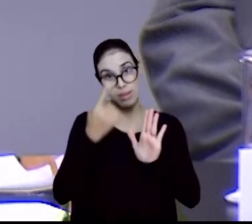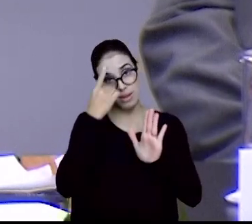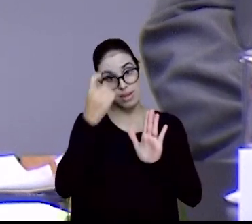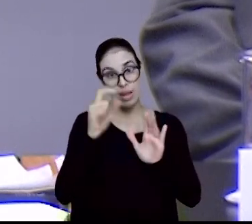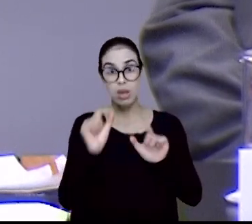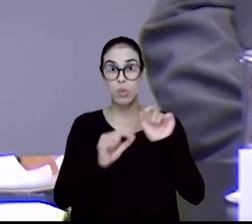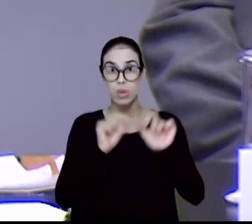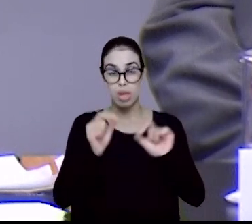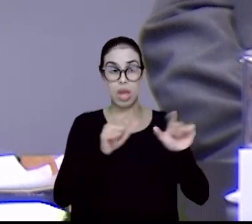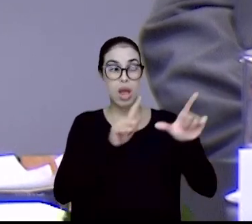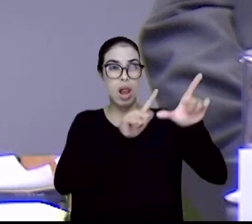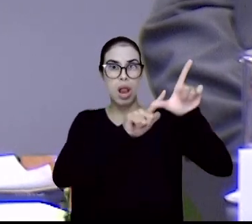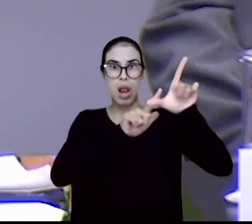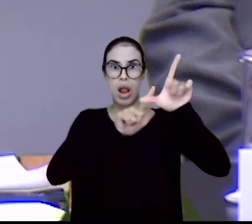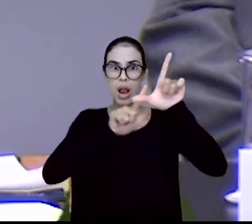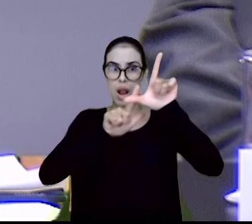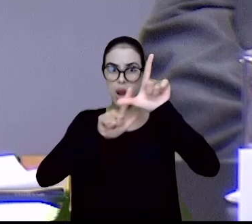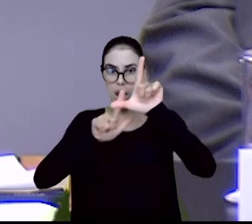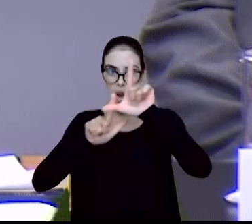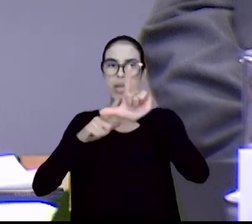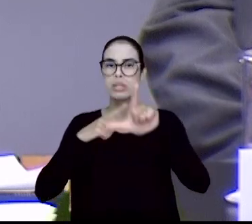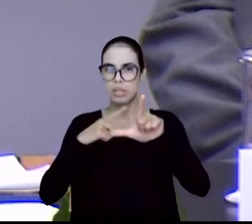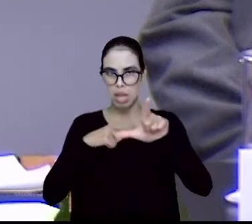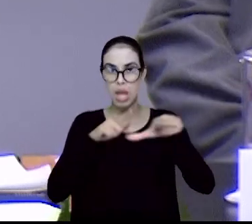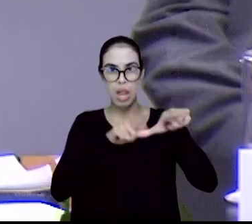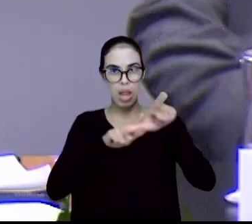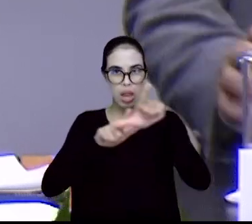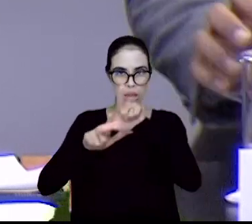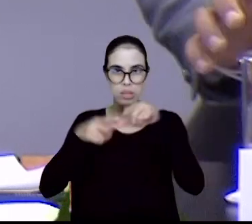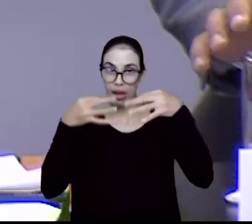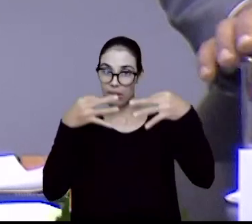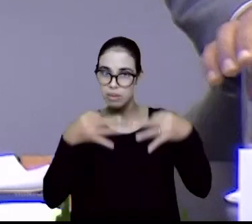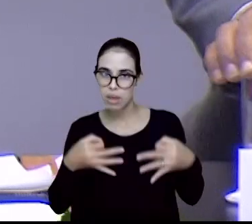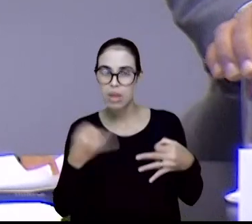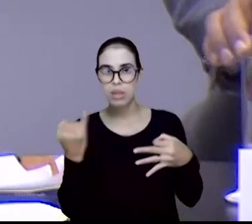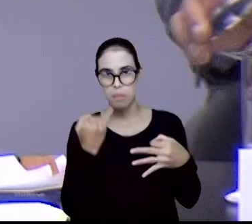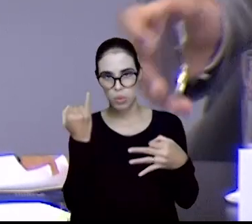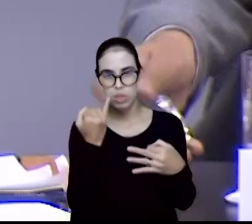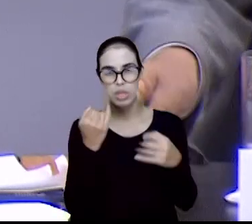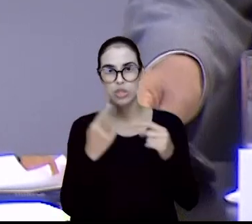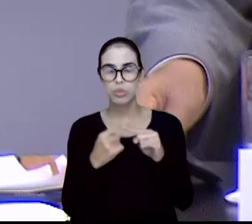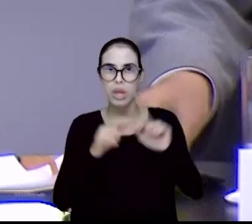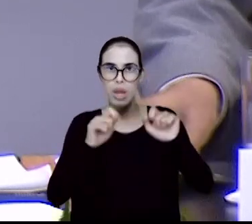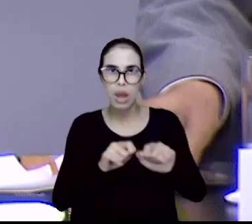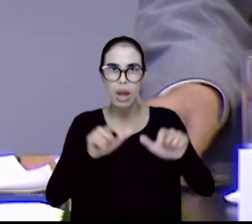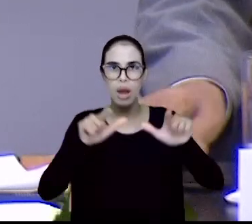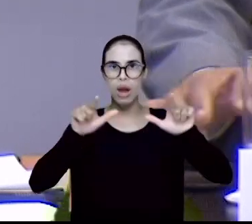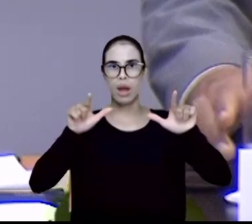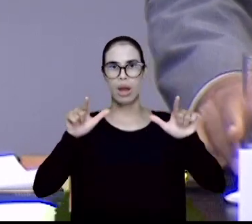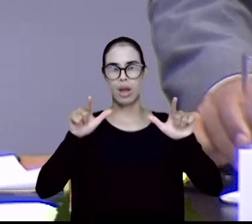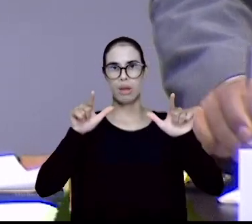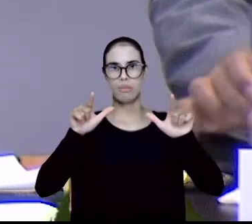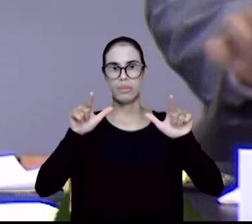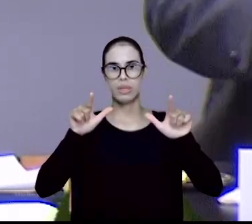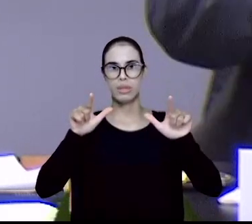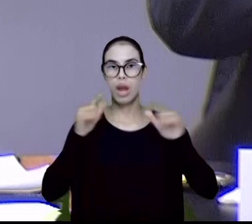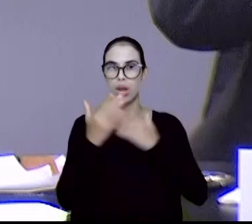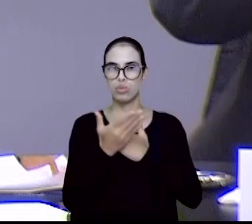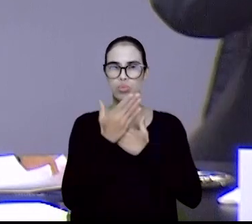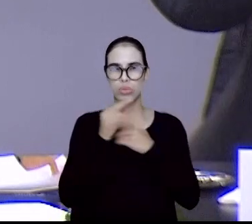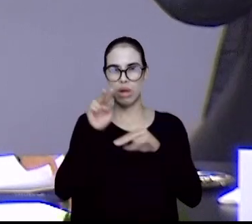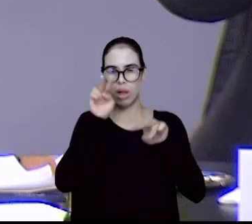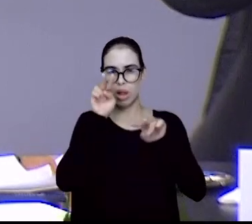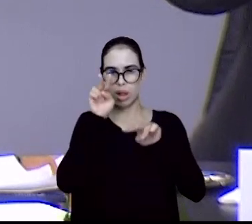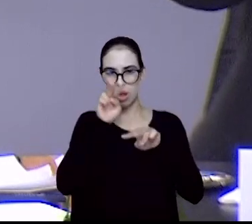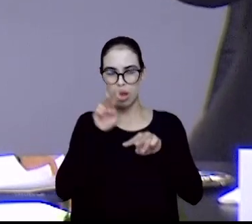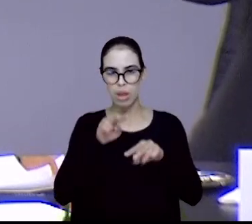usar versalete, que é mais bonitinho. A estética é uma parte importante da vida. Não é obrigatório, mas ajuda. O versalete ou small